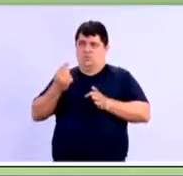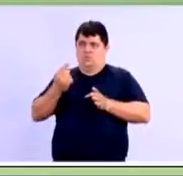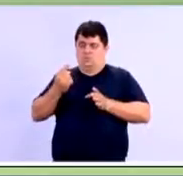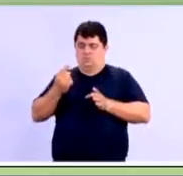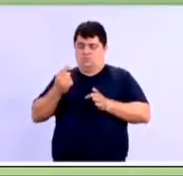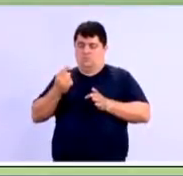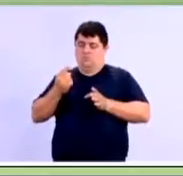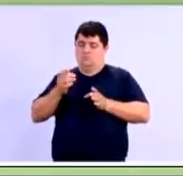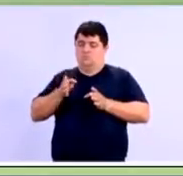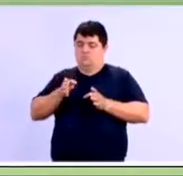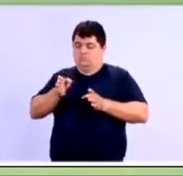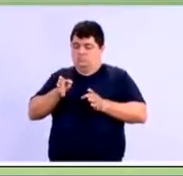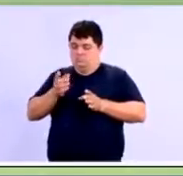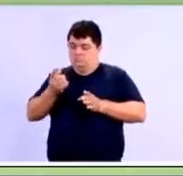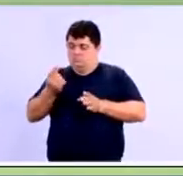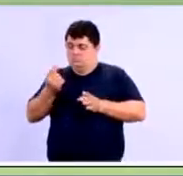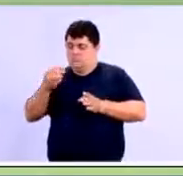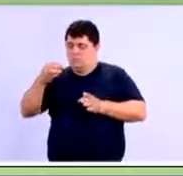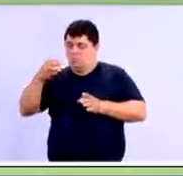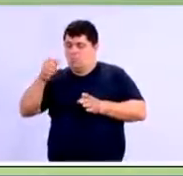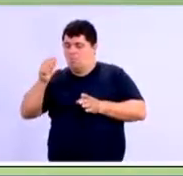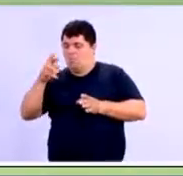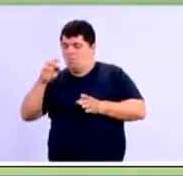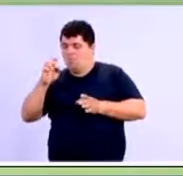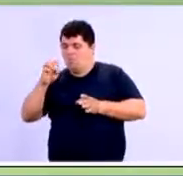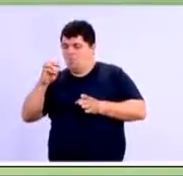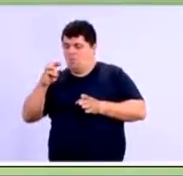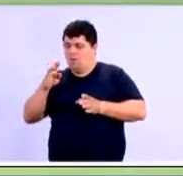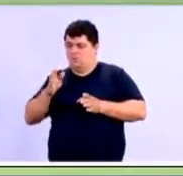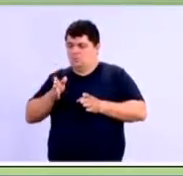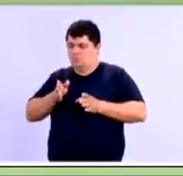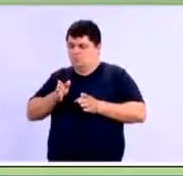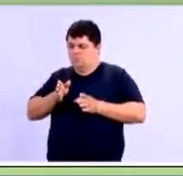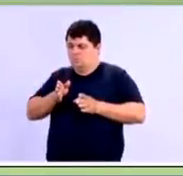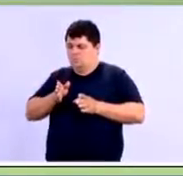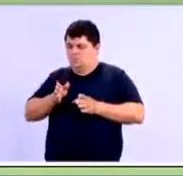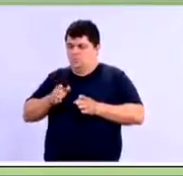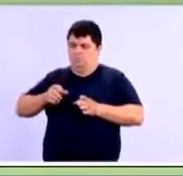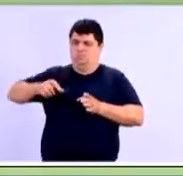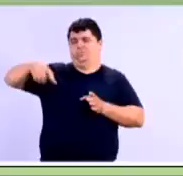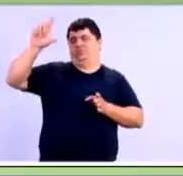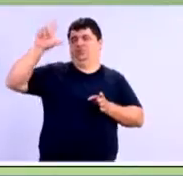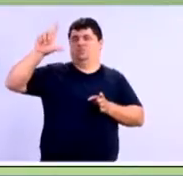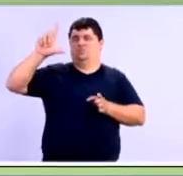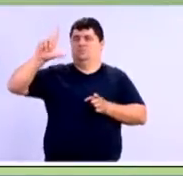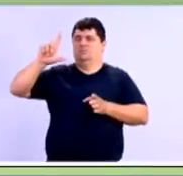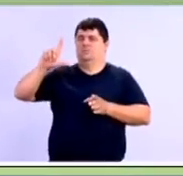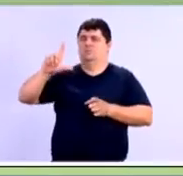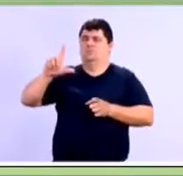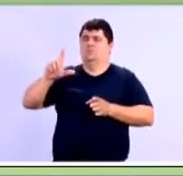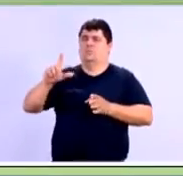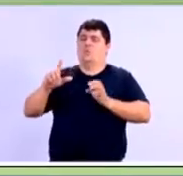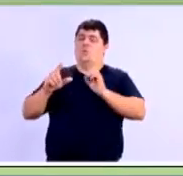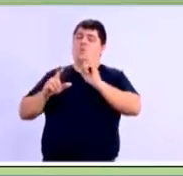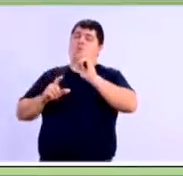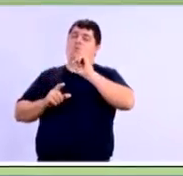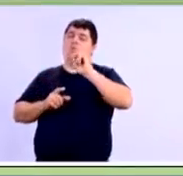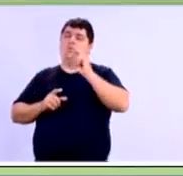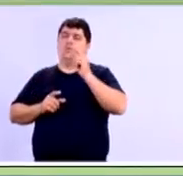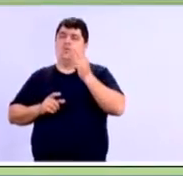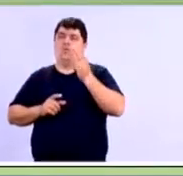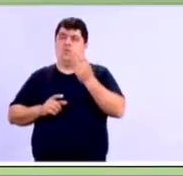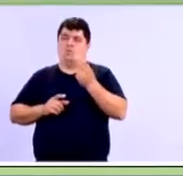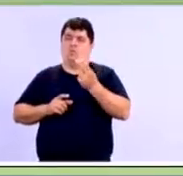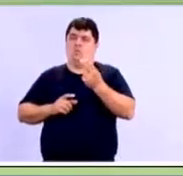a empresa aumenta sua rentabilidade através do maior giro dos recursos